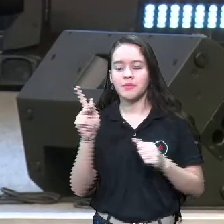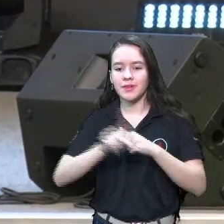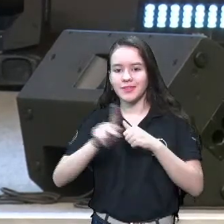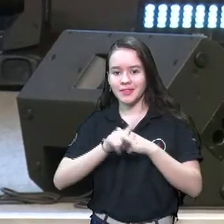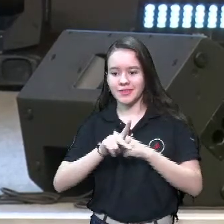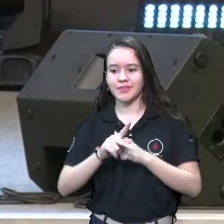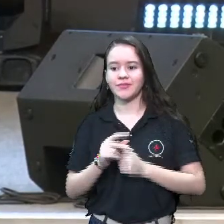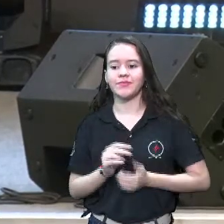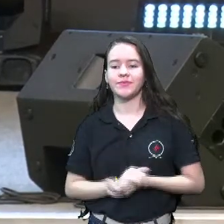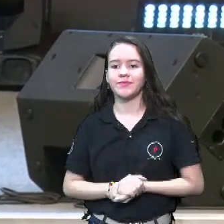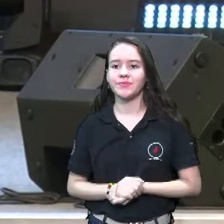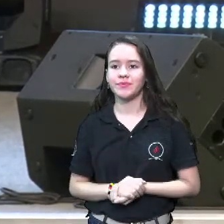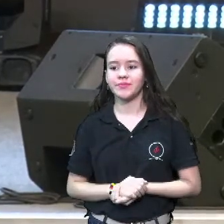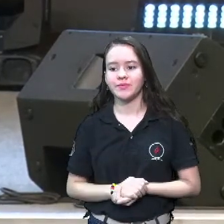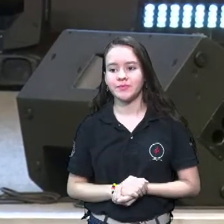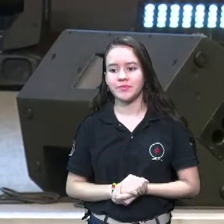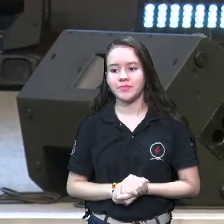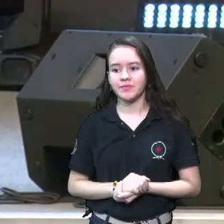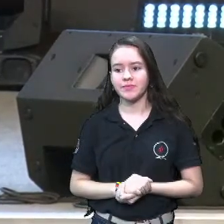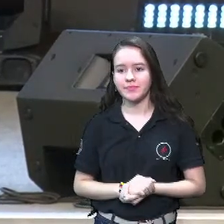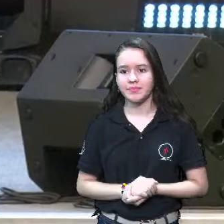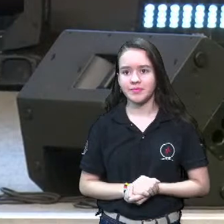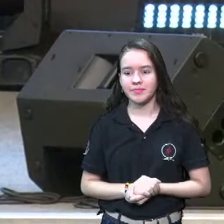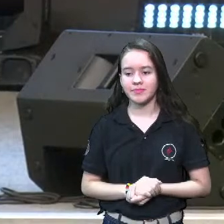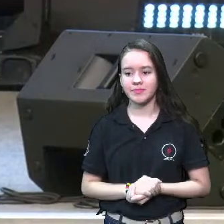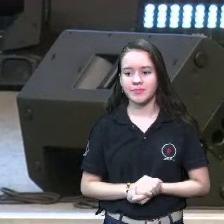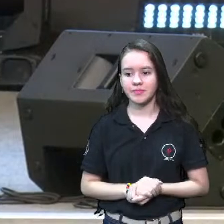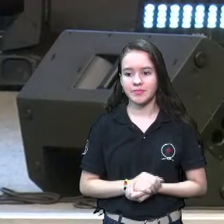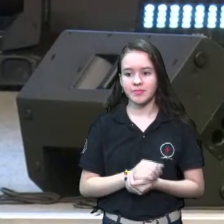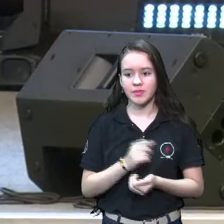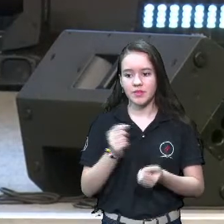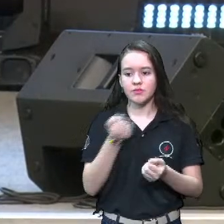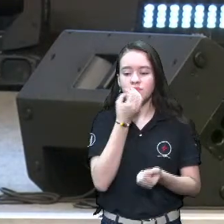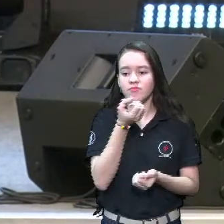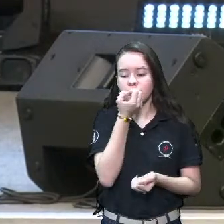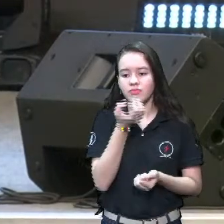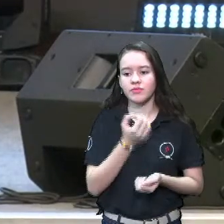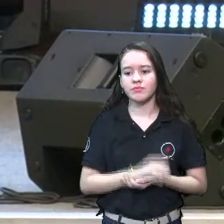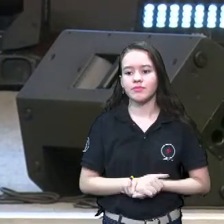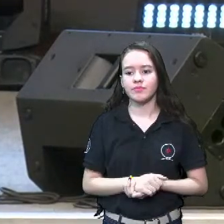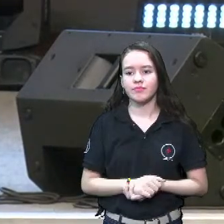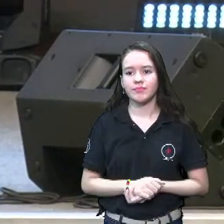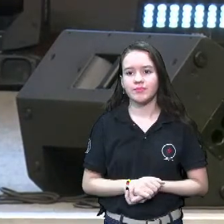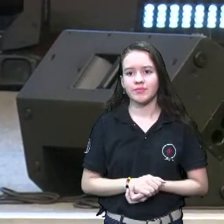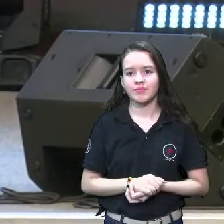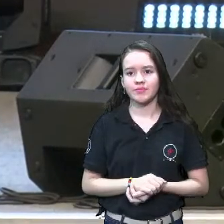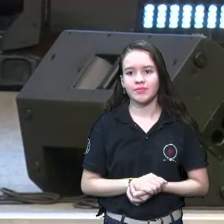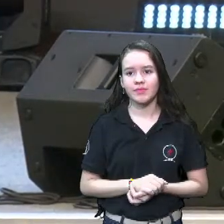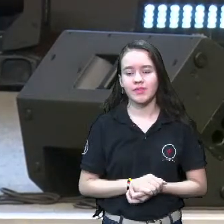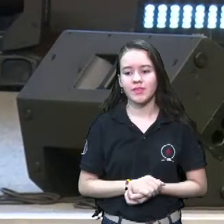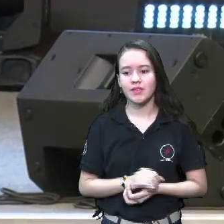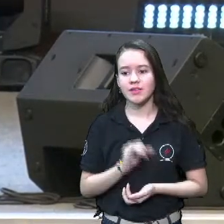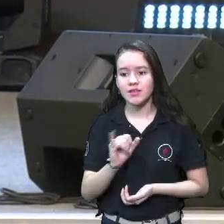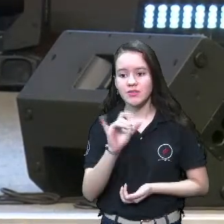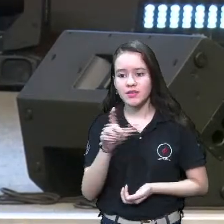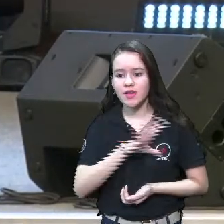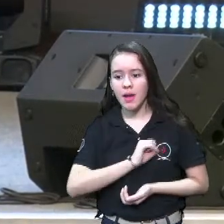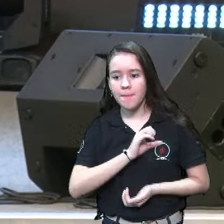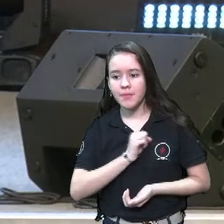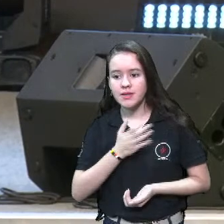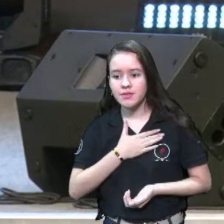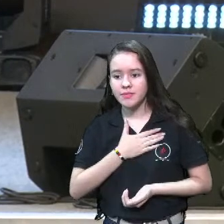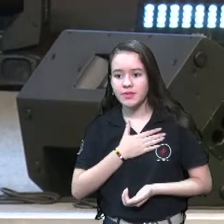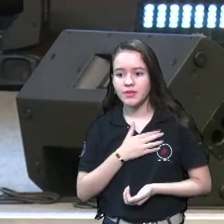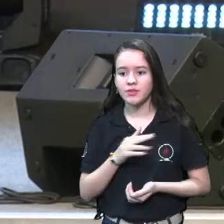ele tivesse feito isso comigo. Eu escrevi, eu desabafei, falei: quer saber, eu diria para ele assim, ó: se você me amasse, você jamais teria feito